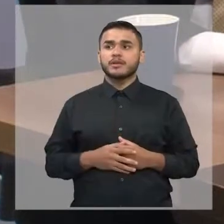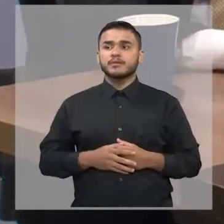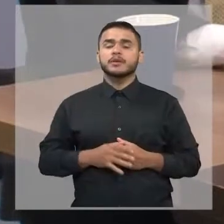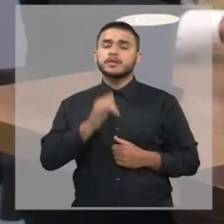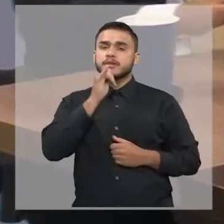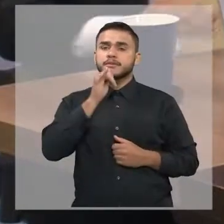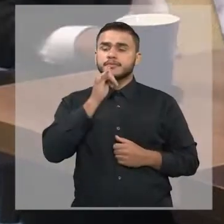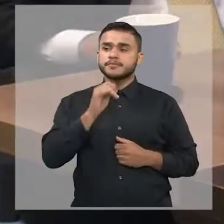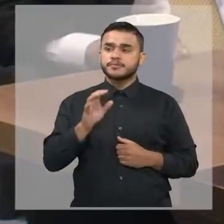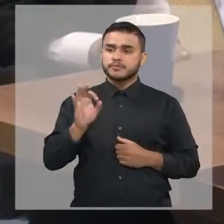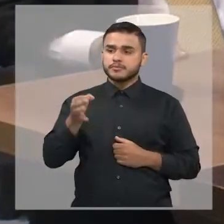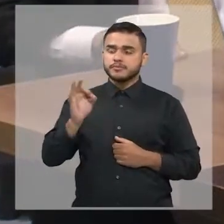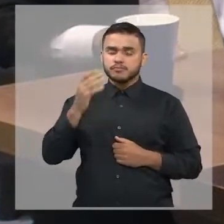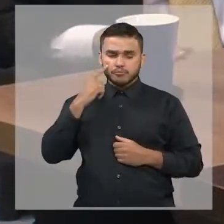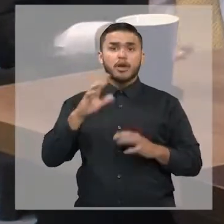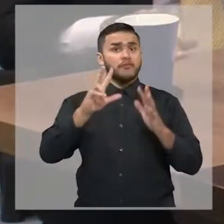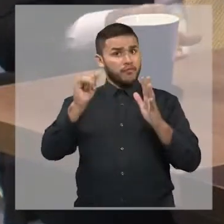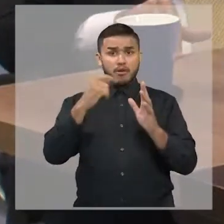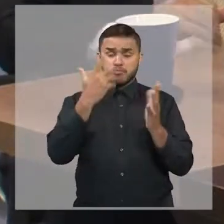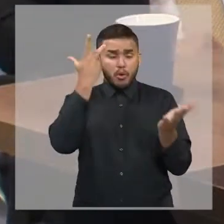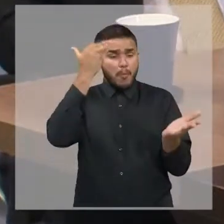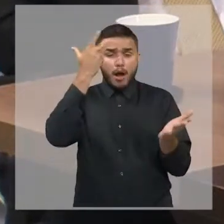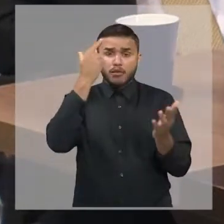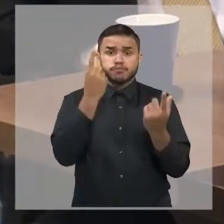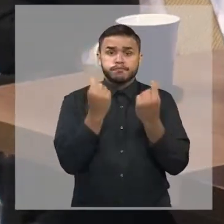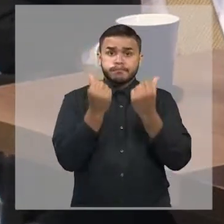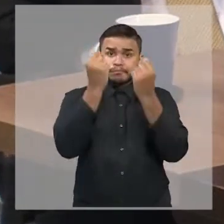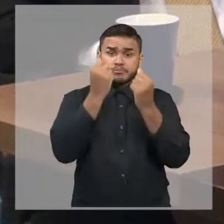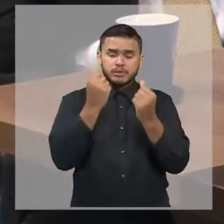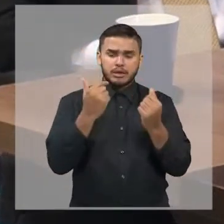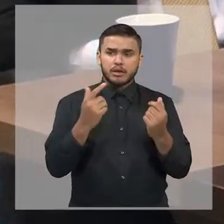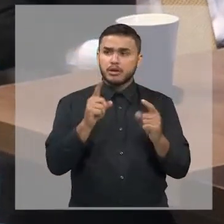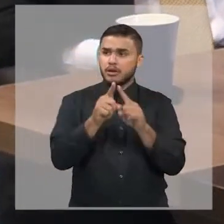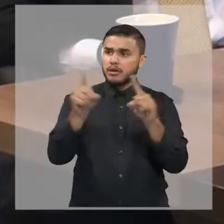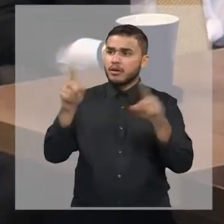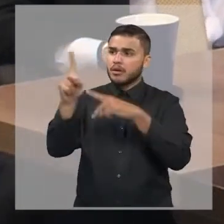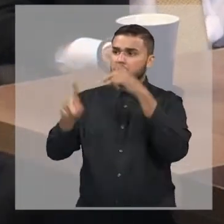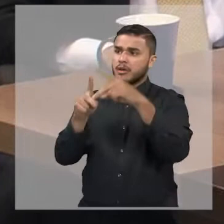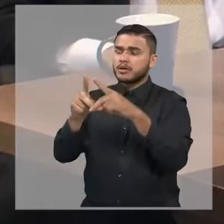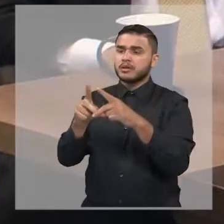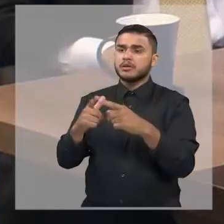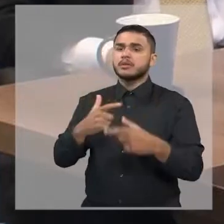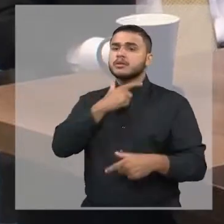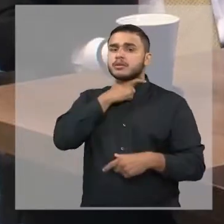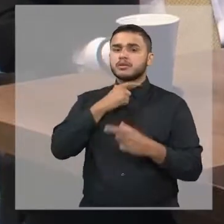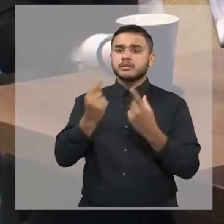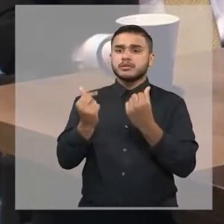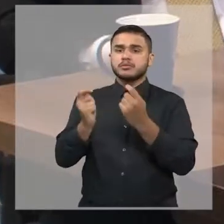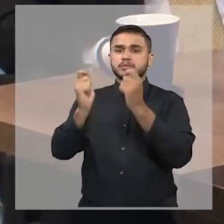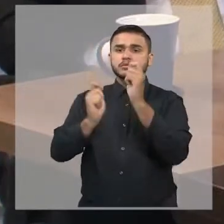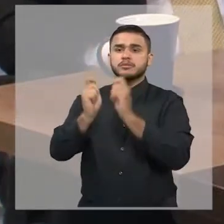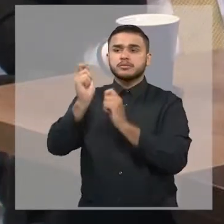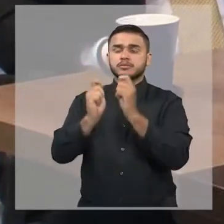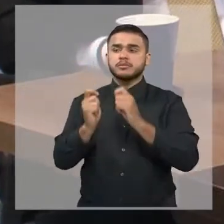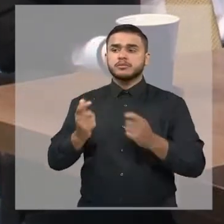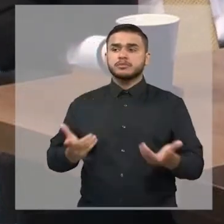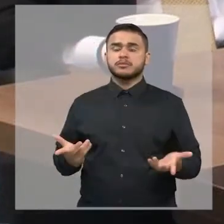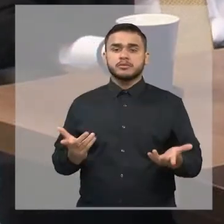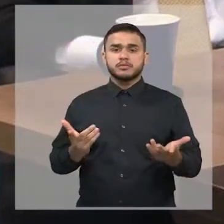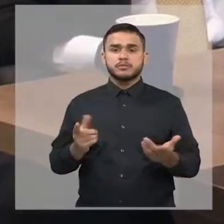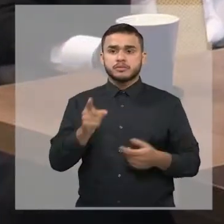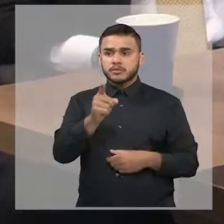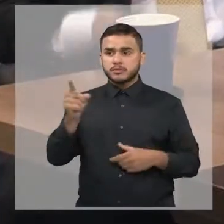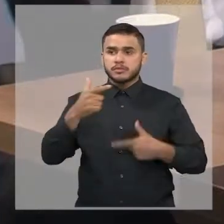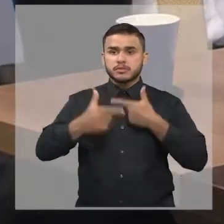o seguinte, que vamos fazer o corte na universidade, porque o povo está Não, com não estou falando isso, dificuldade. não. Tá, você está Quem justificando. sustenta a universidade, professor? Não é o povo que